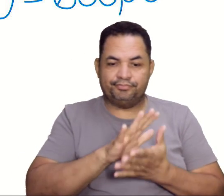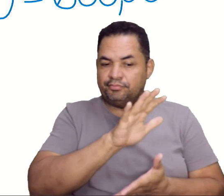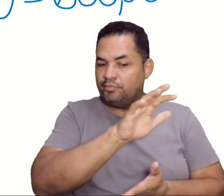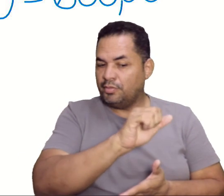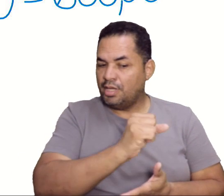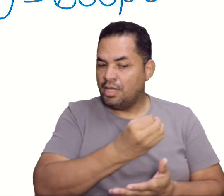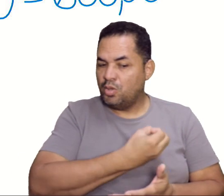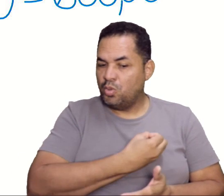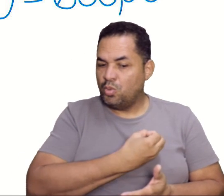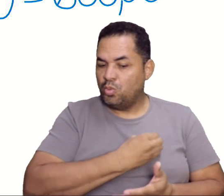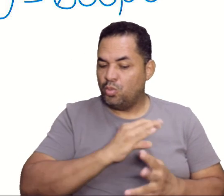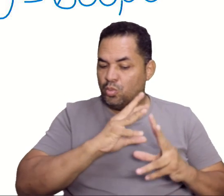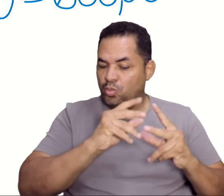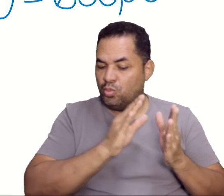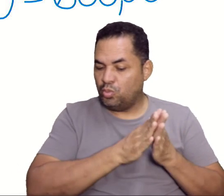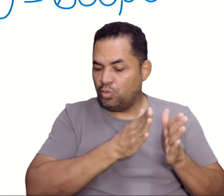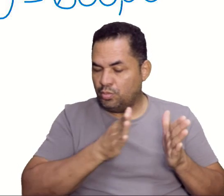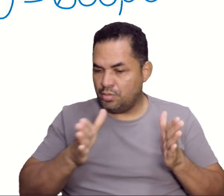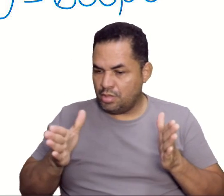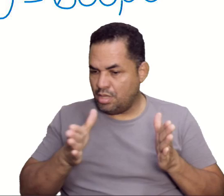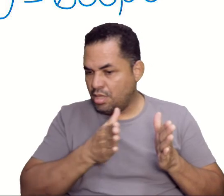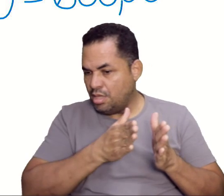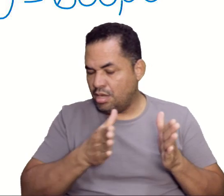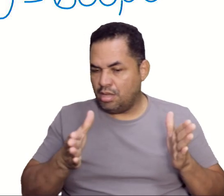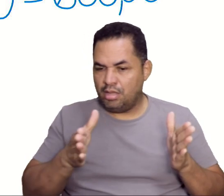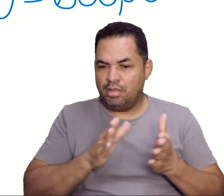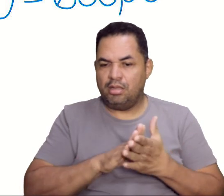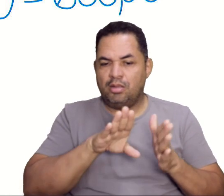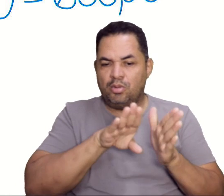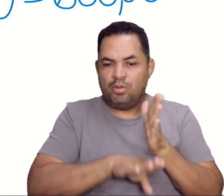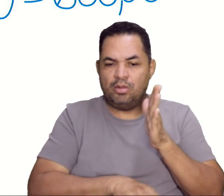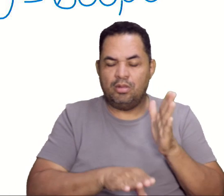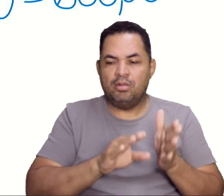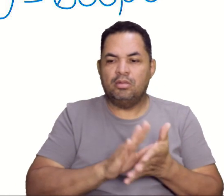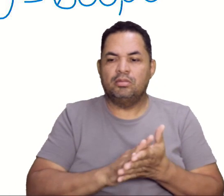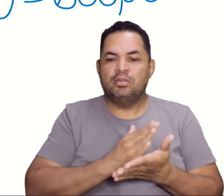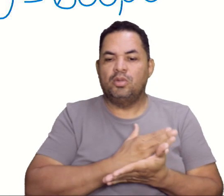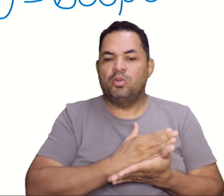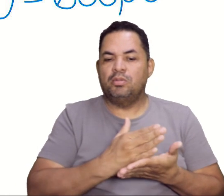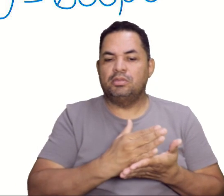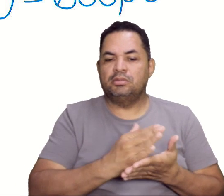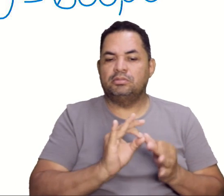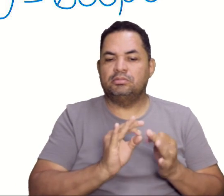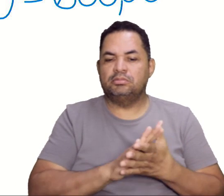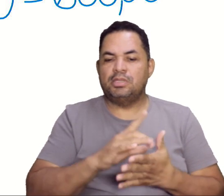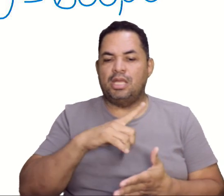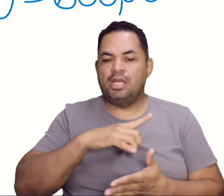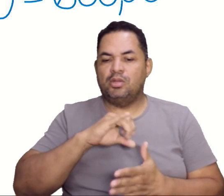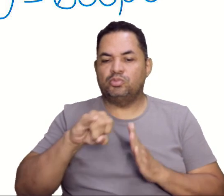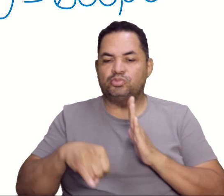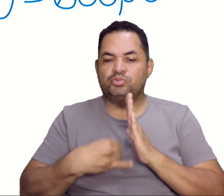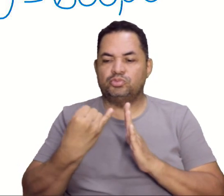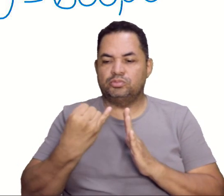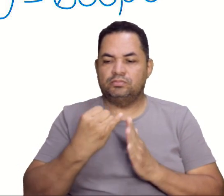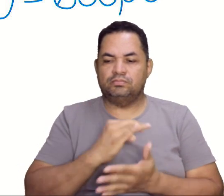o valor acumulado todo que rendeu eh subtrair do Capital Inicial vai dar o juro